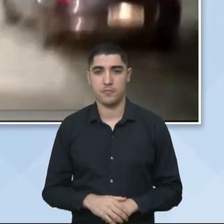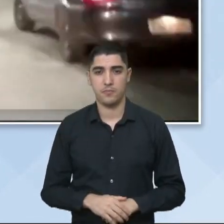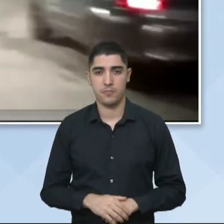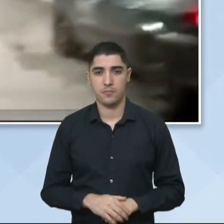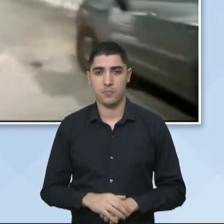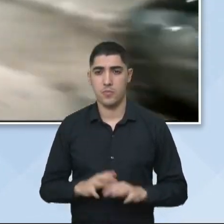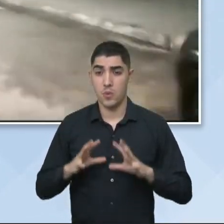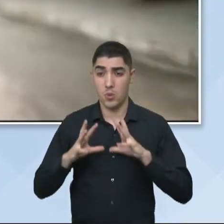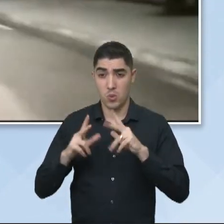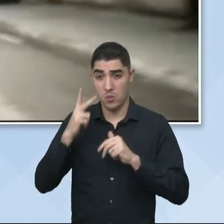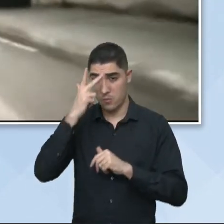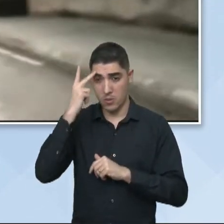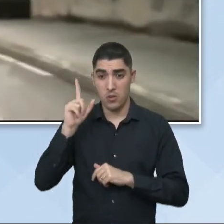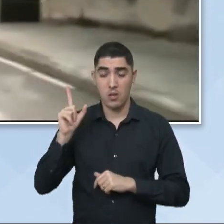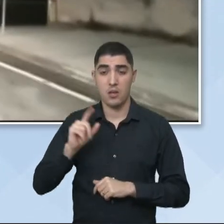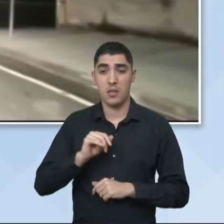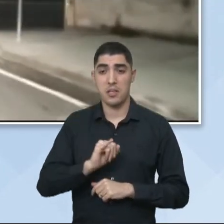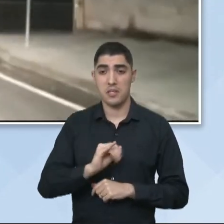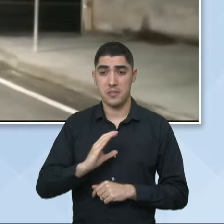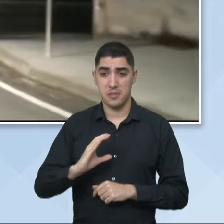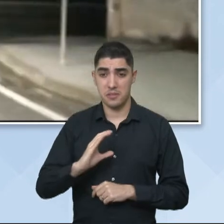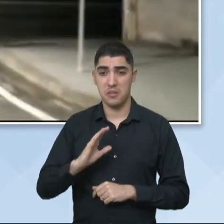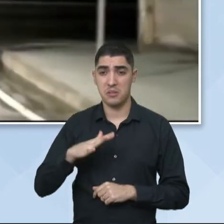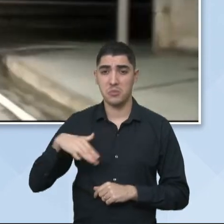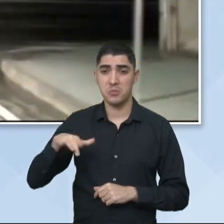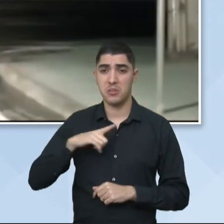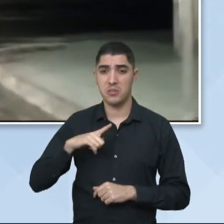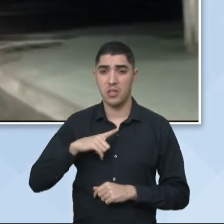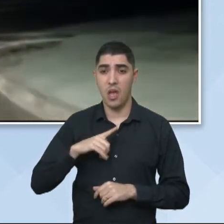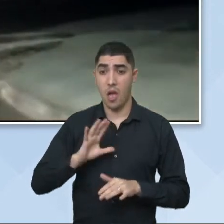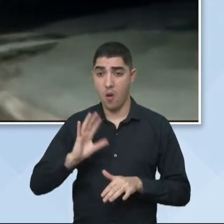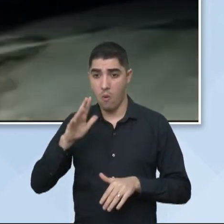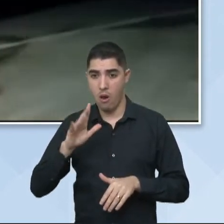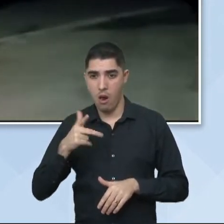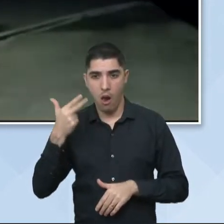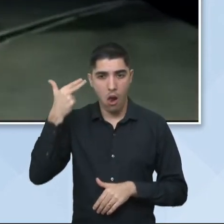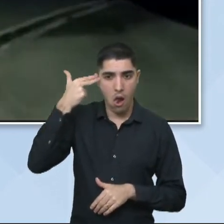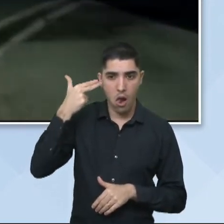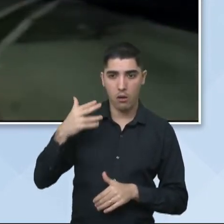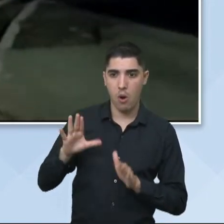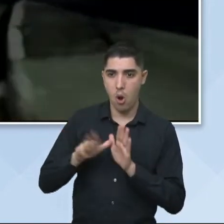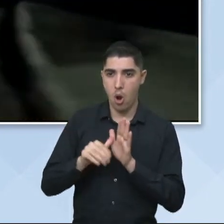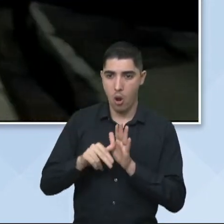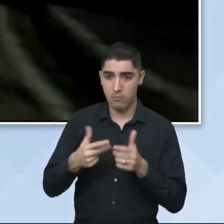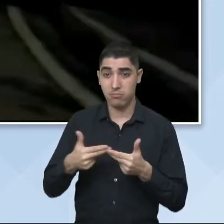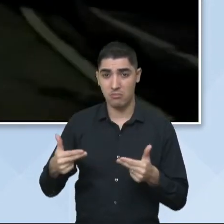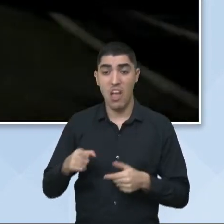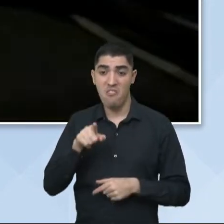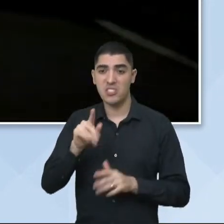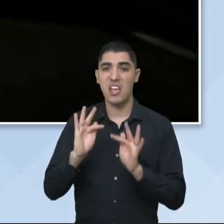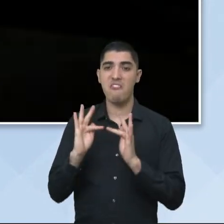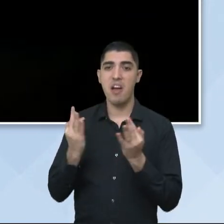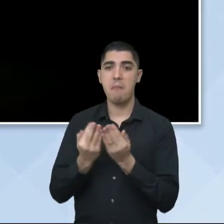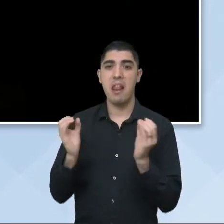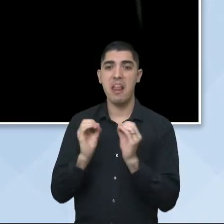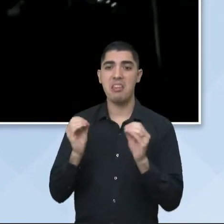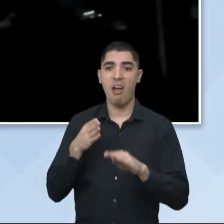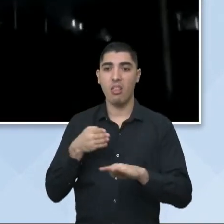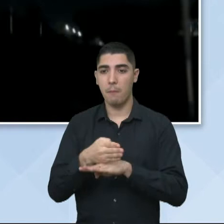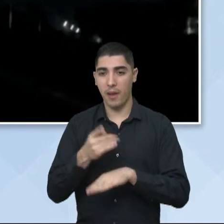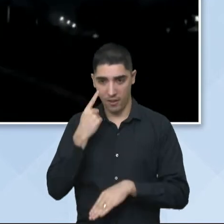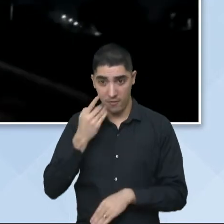Todo mundo aí sendo assaltado. Tá claro, tá claro pra você que não passa com a sua família lá, viu, Zé